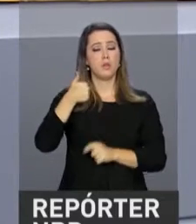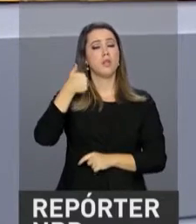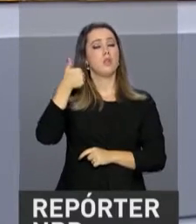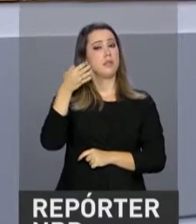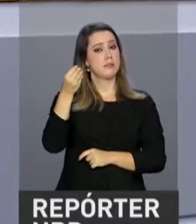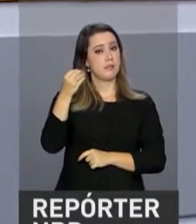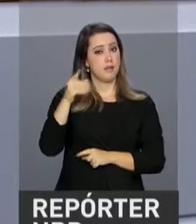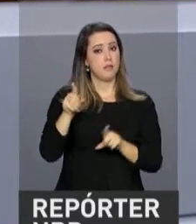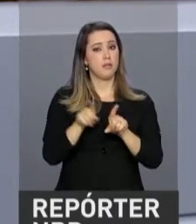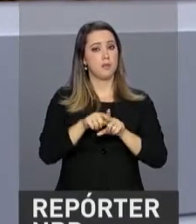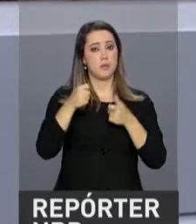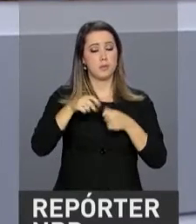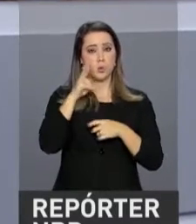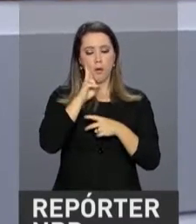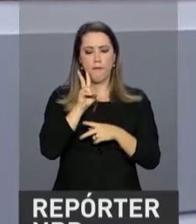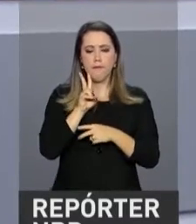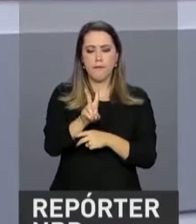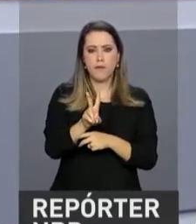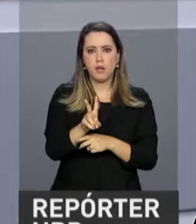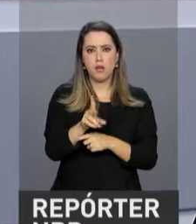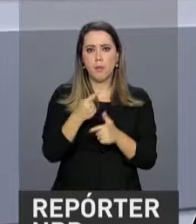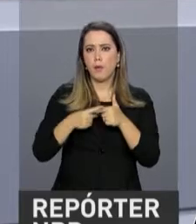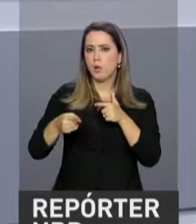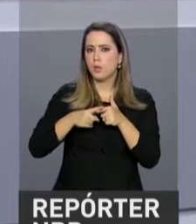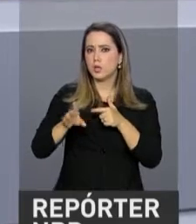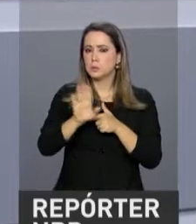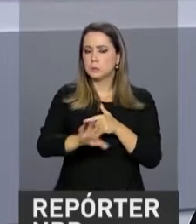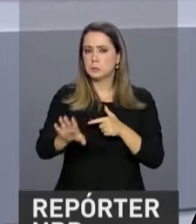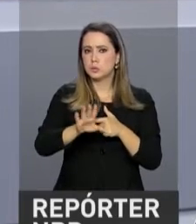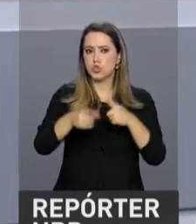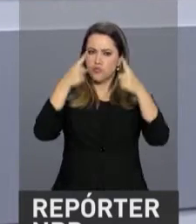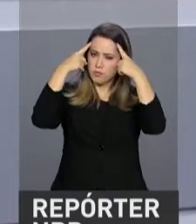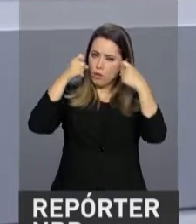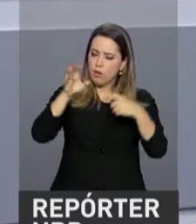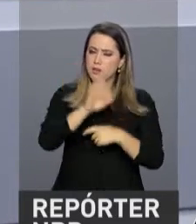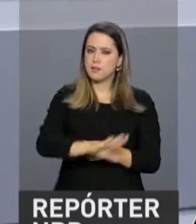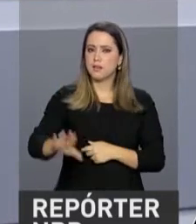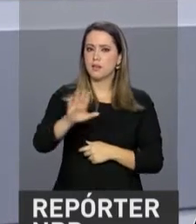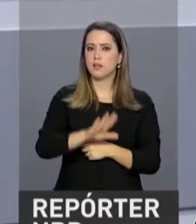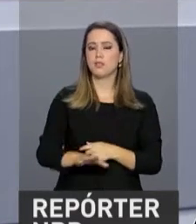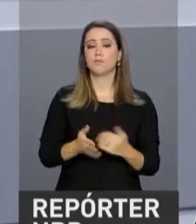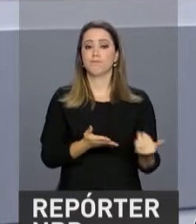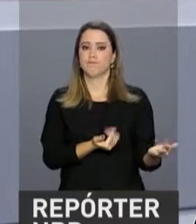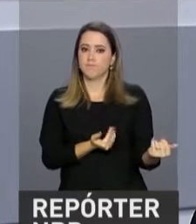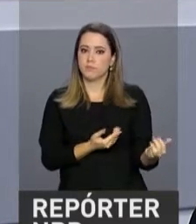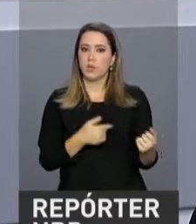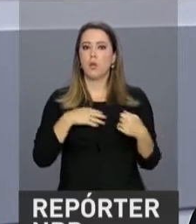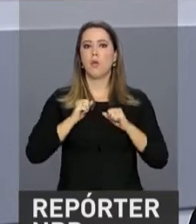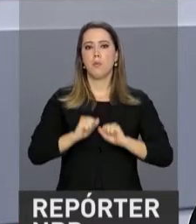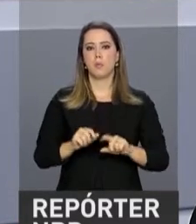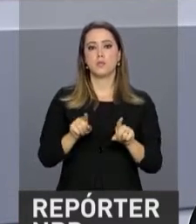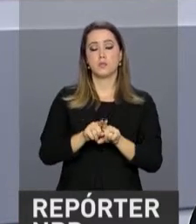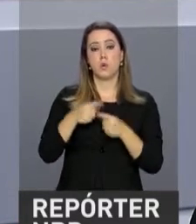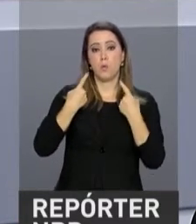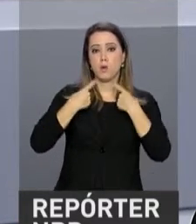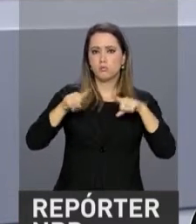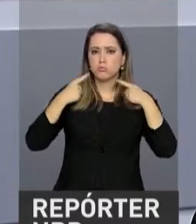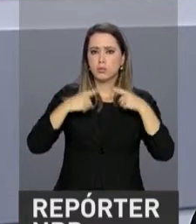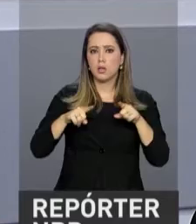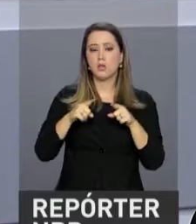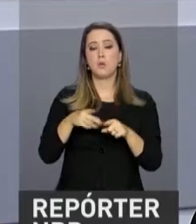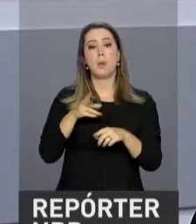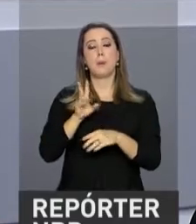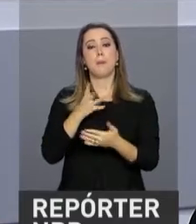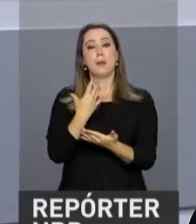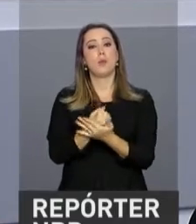disque 100 quem presenciar alguma situação de violação de direitos das crianças e dos adolescentes pode também fazer a denúncia pelo